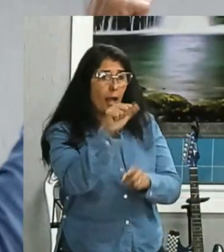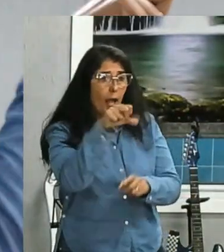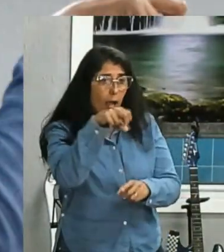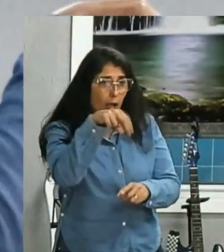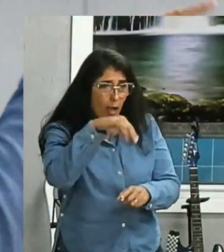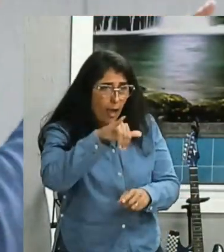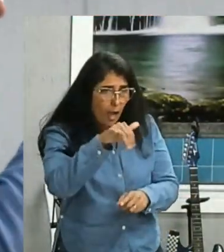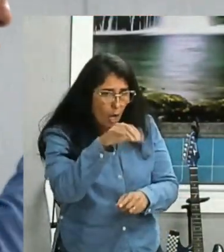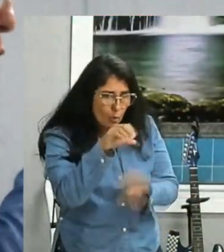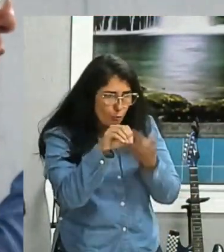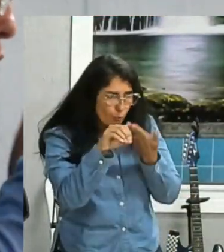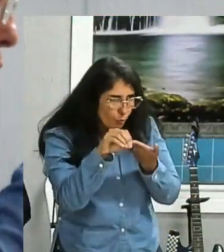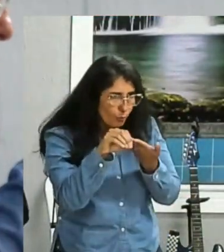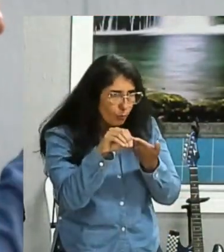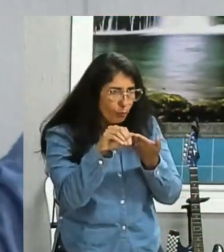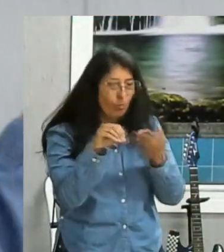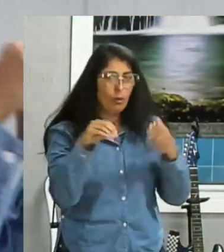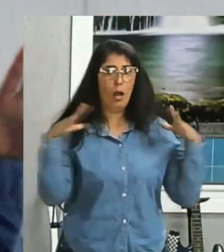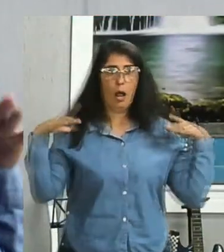há